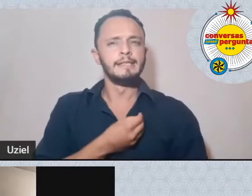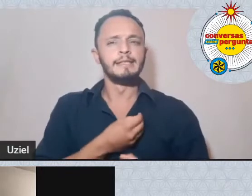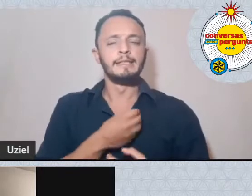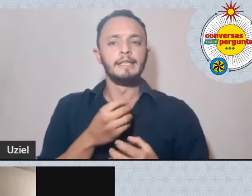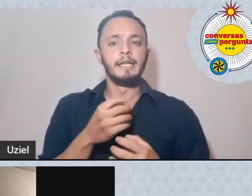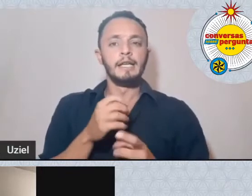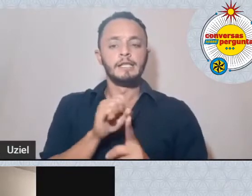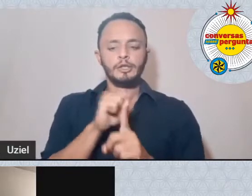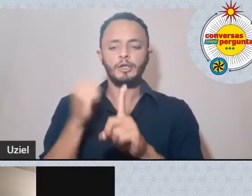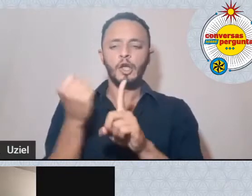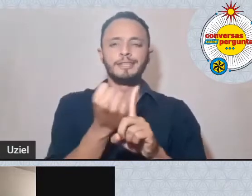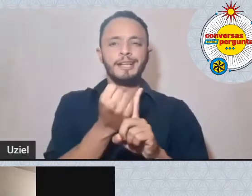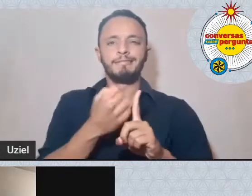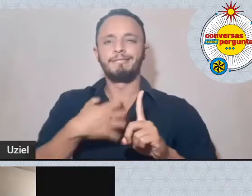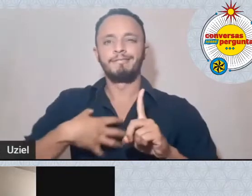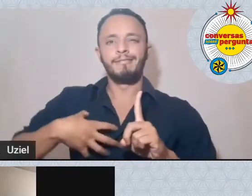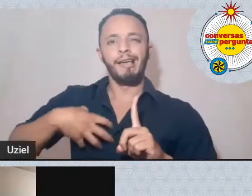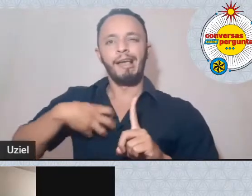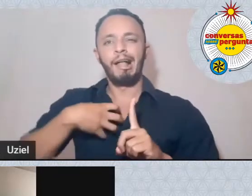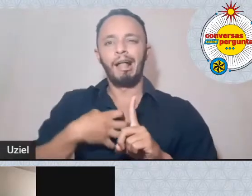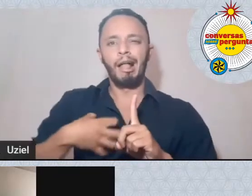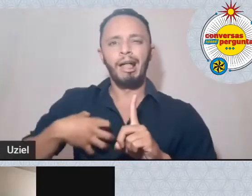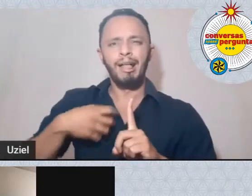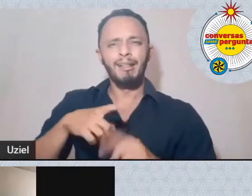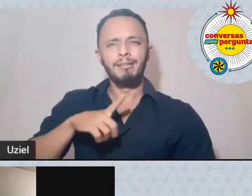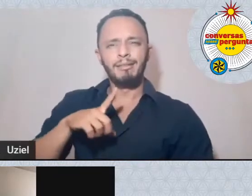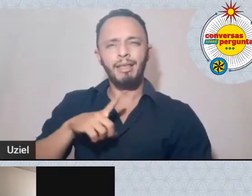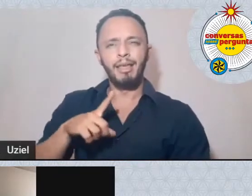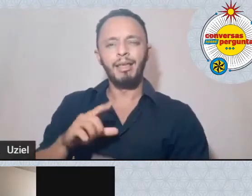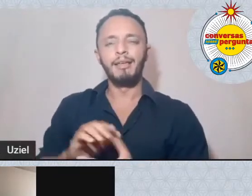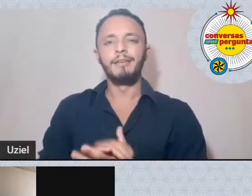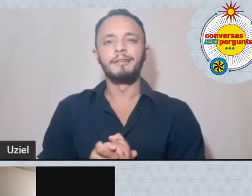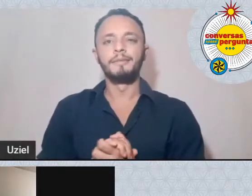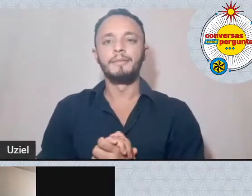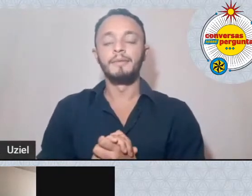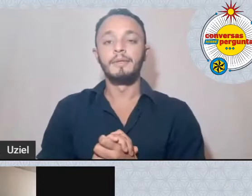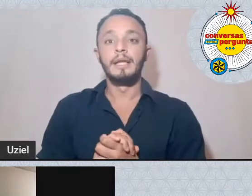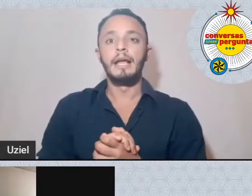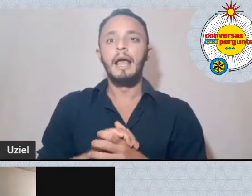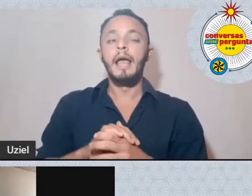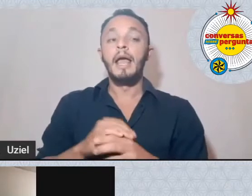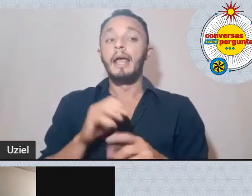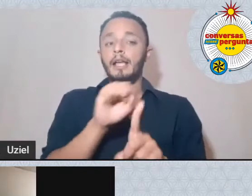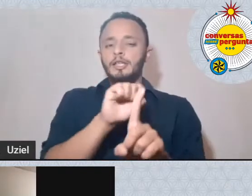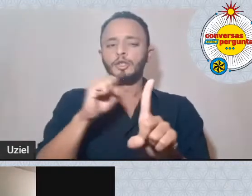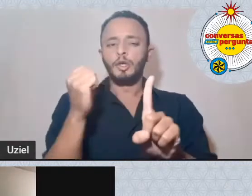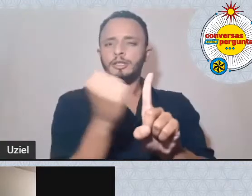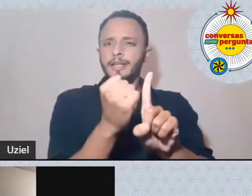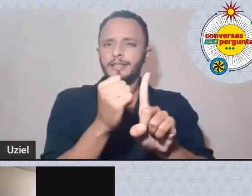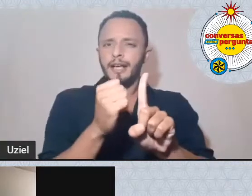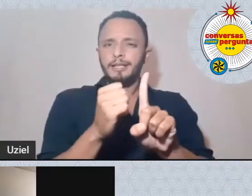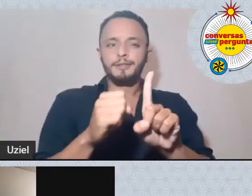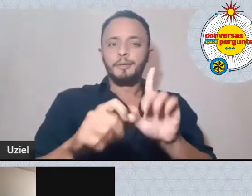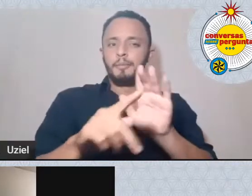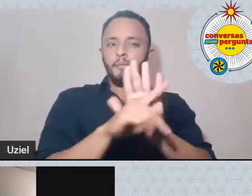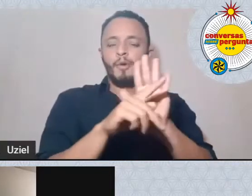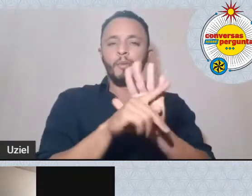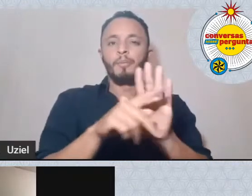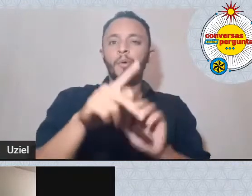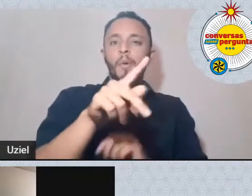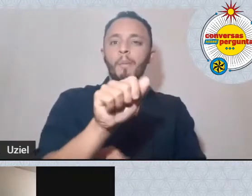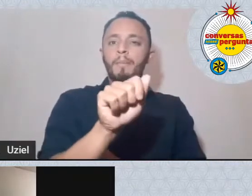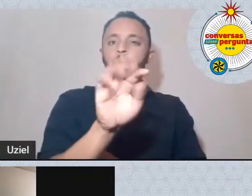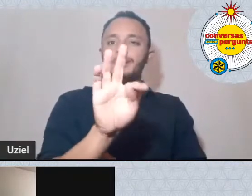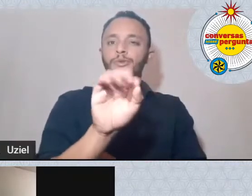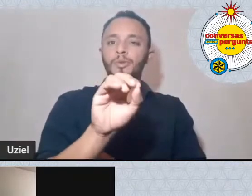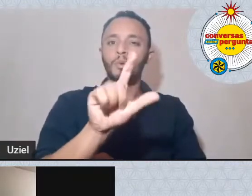pergunta. A gente não patologiza a sociedade, né? A gente diz